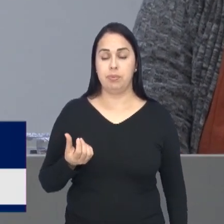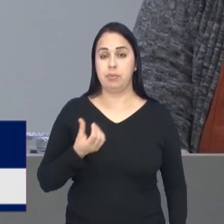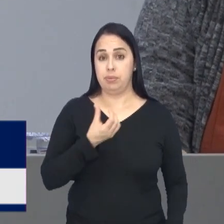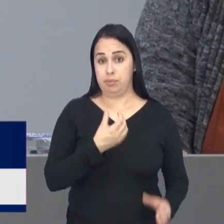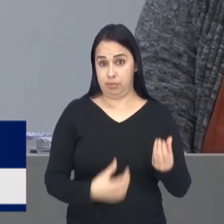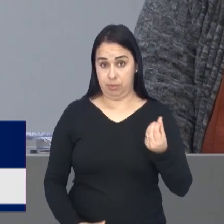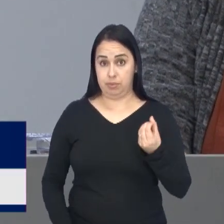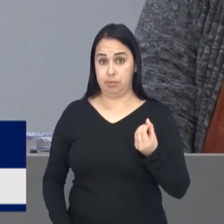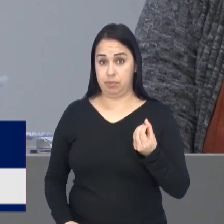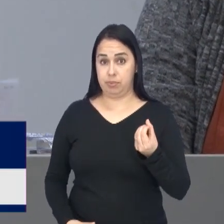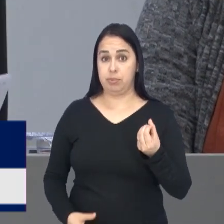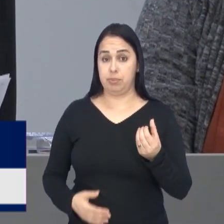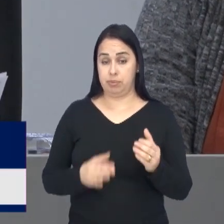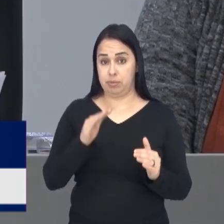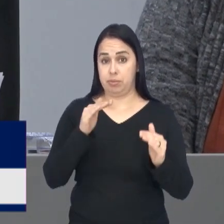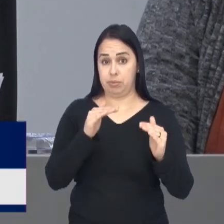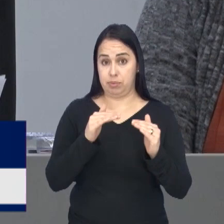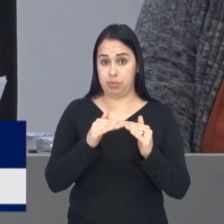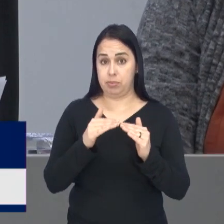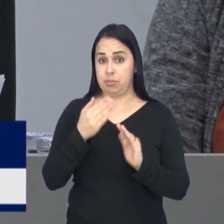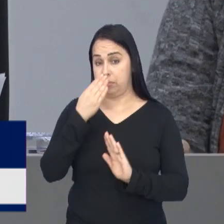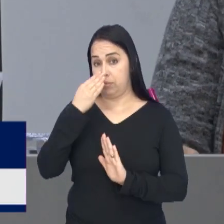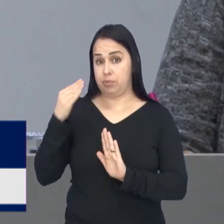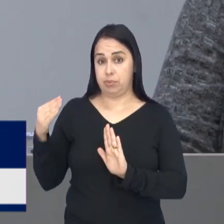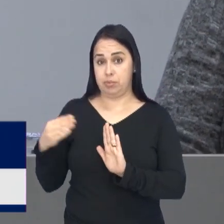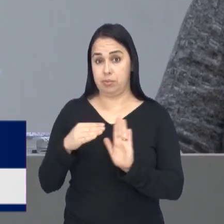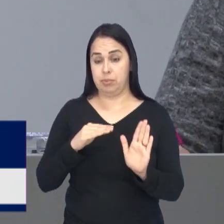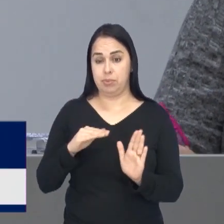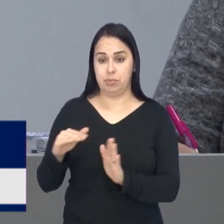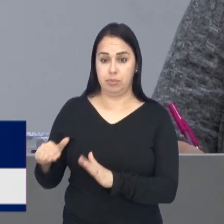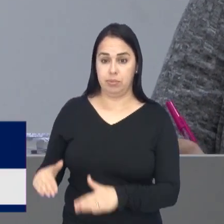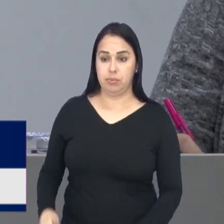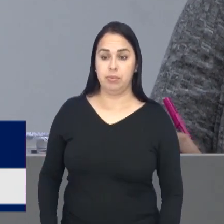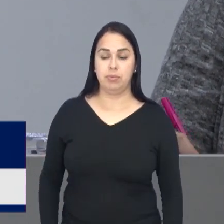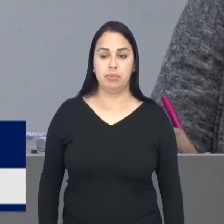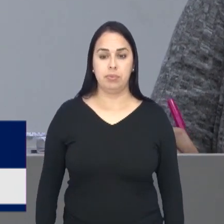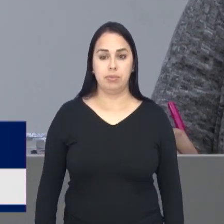favoráveis, os documentos estão rejeitados.